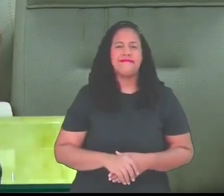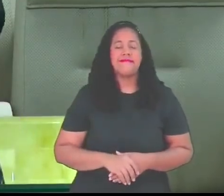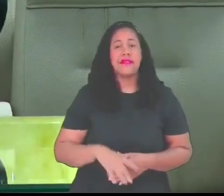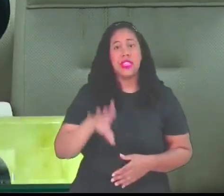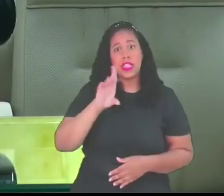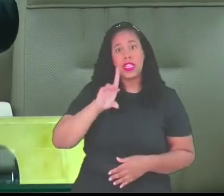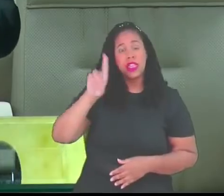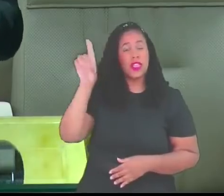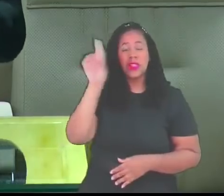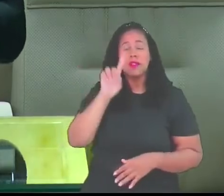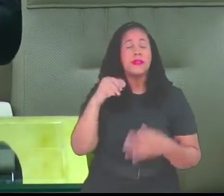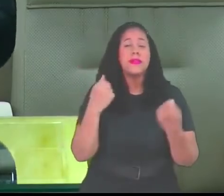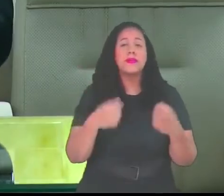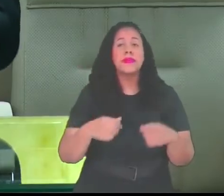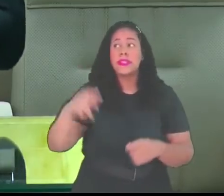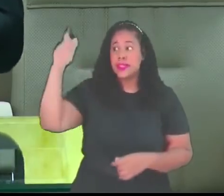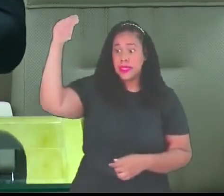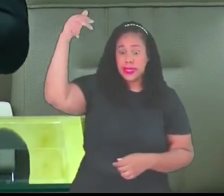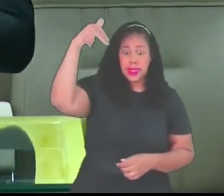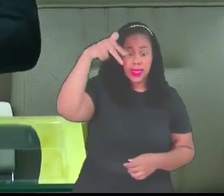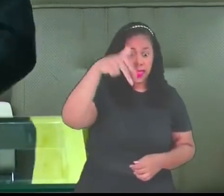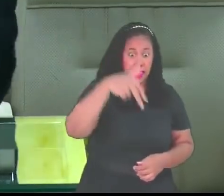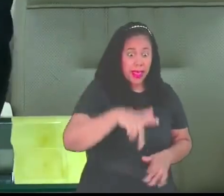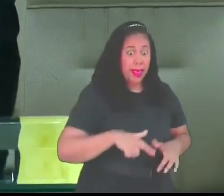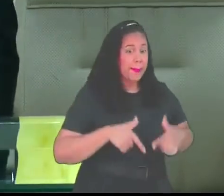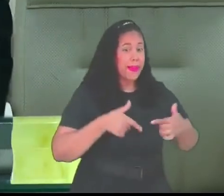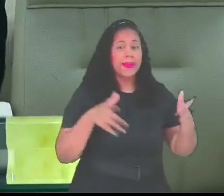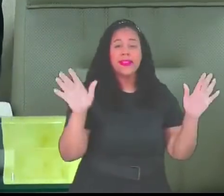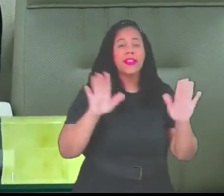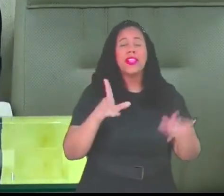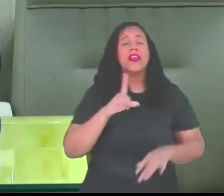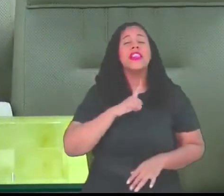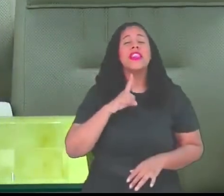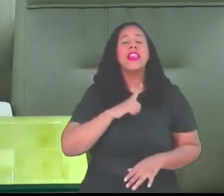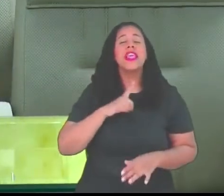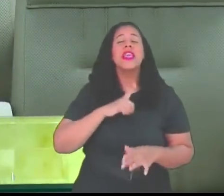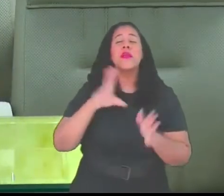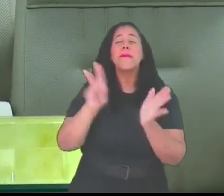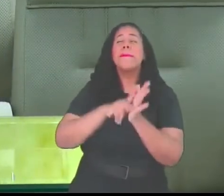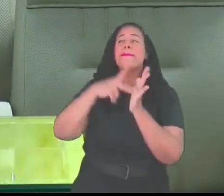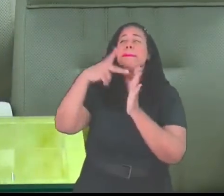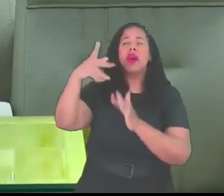Deus não precisa descer para guerrear com ninguém. Deus tem seus exércitos.